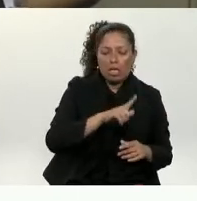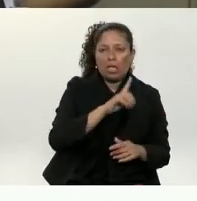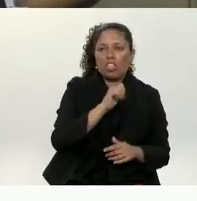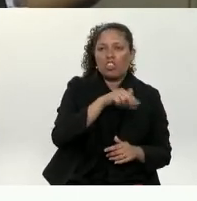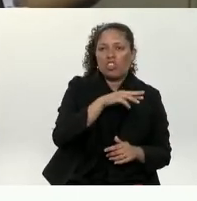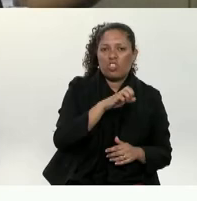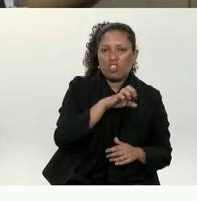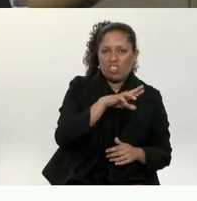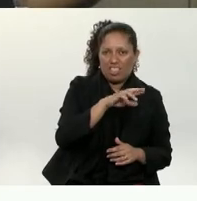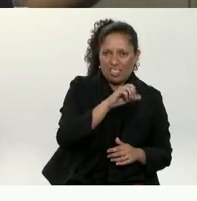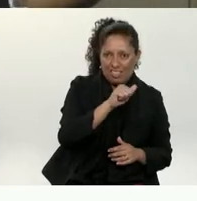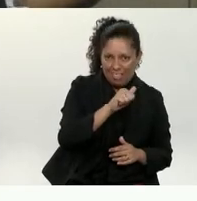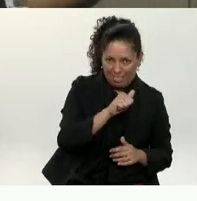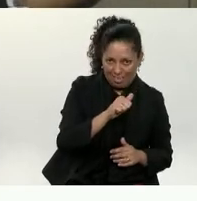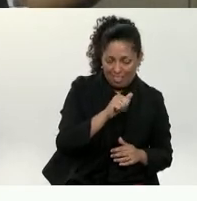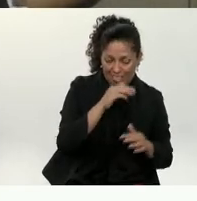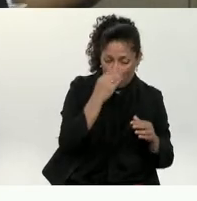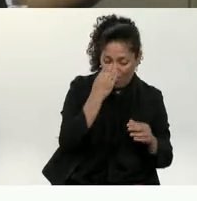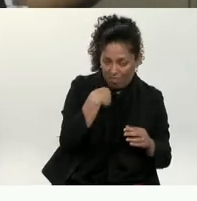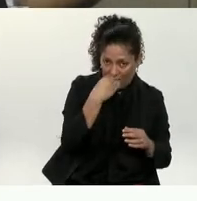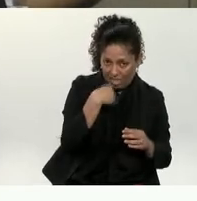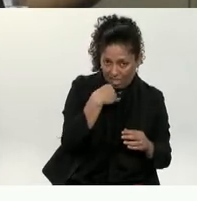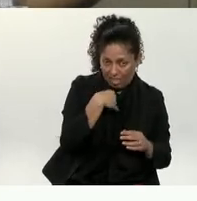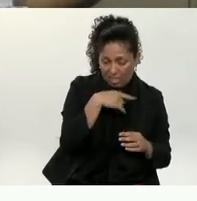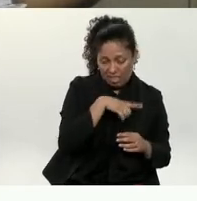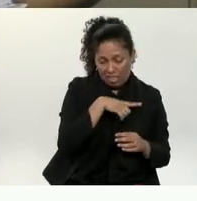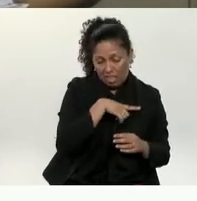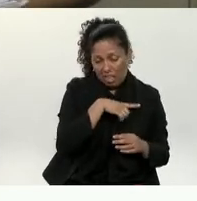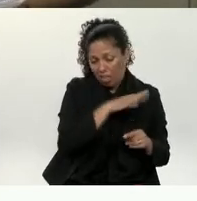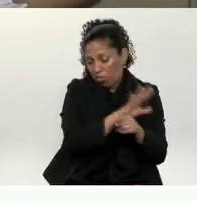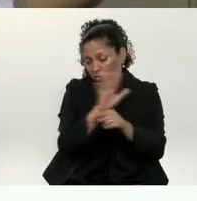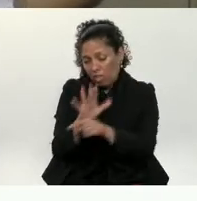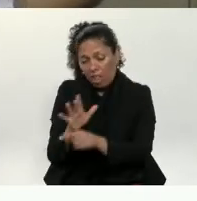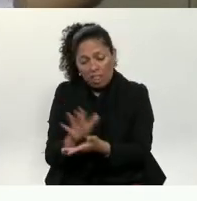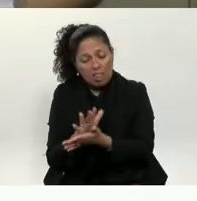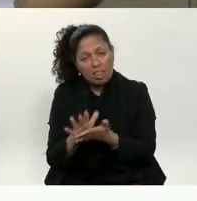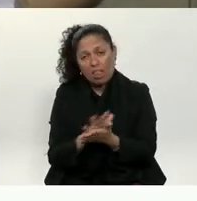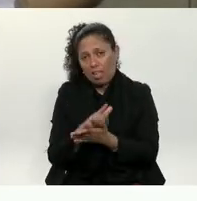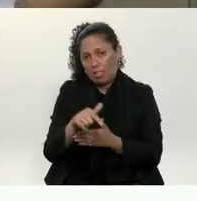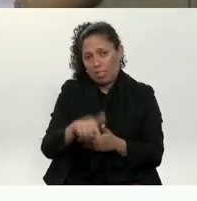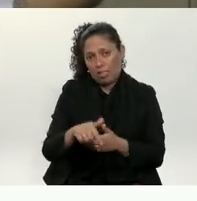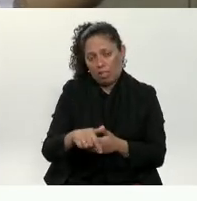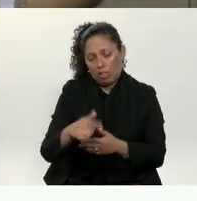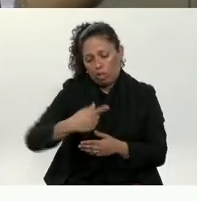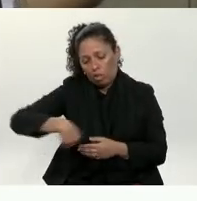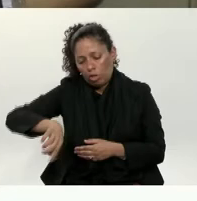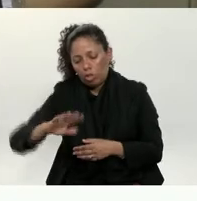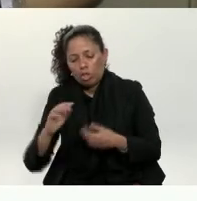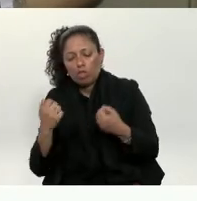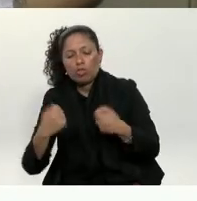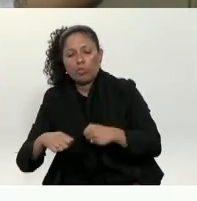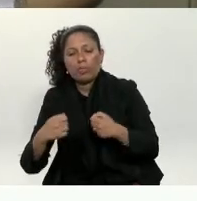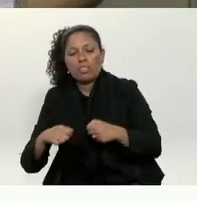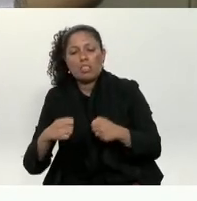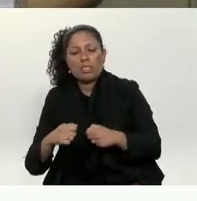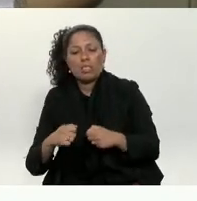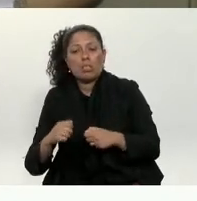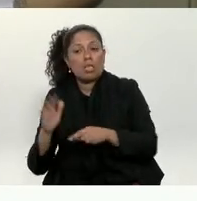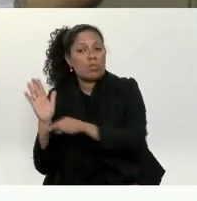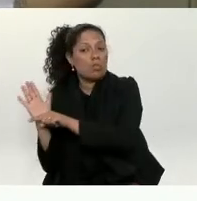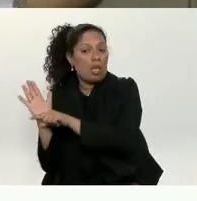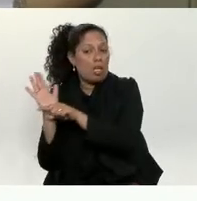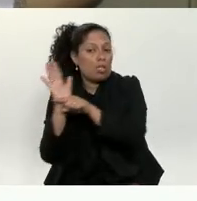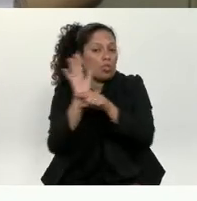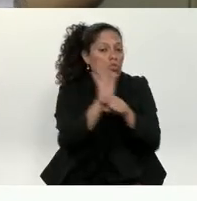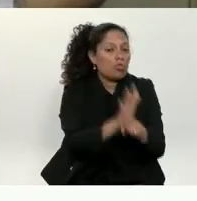fraca, nada disso que nós estamos fazendo aqui vai adiantar. Adianta, claro, mas precisamos fortalecer a nossa agência reguladora com toda